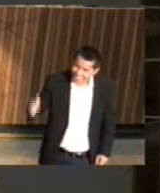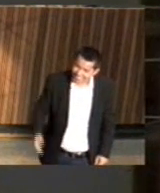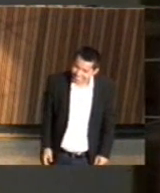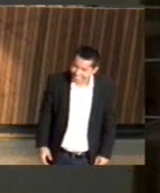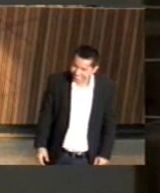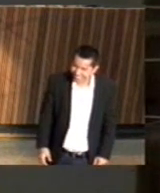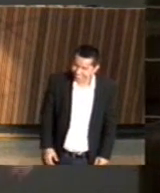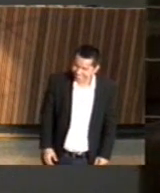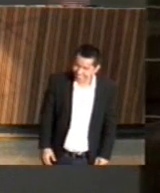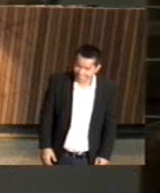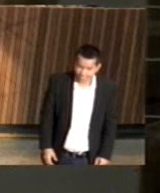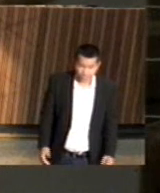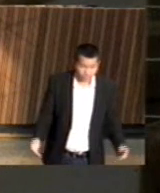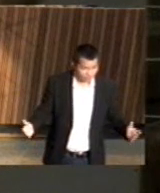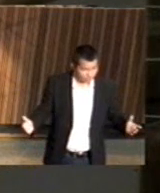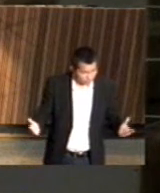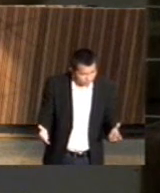ladrão.